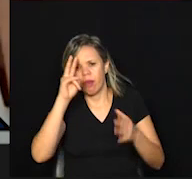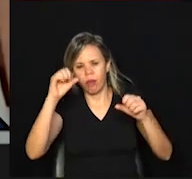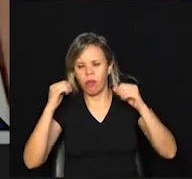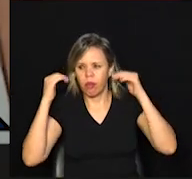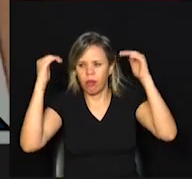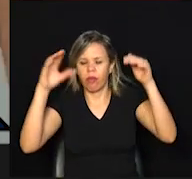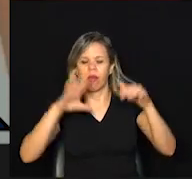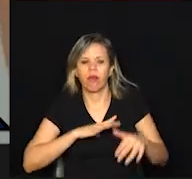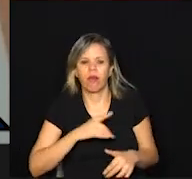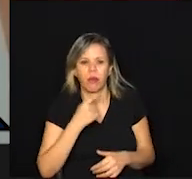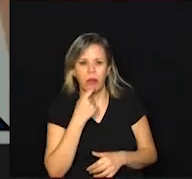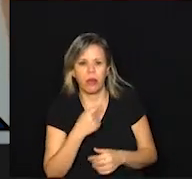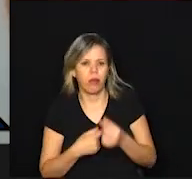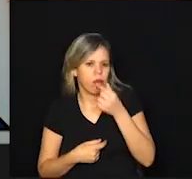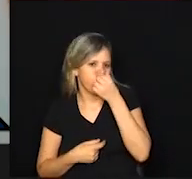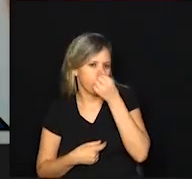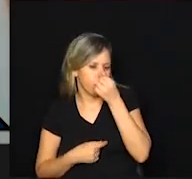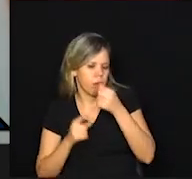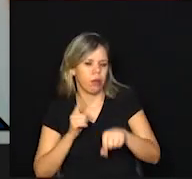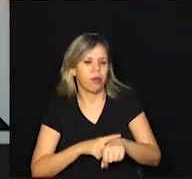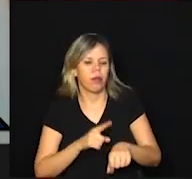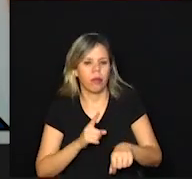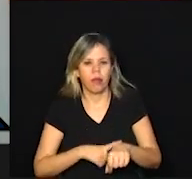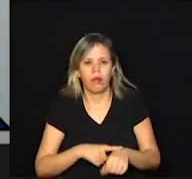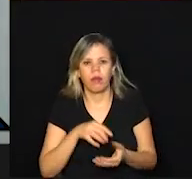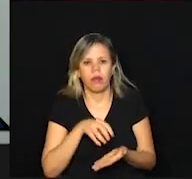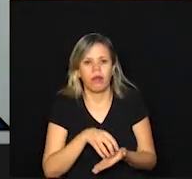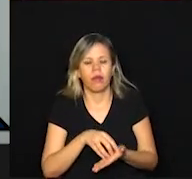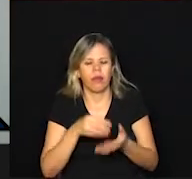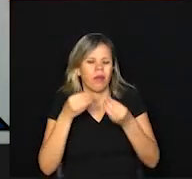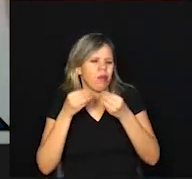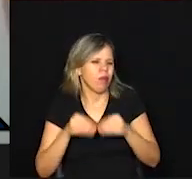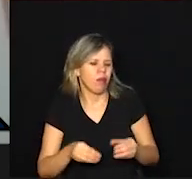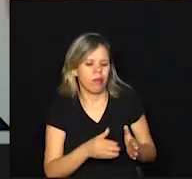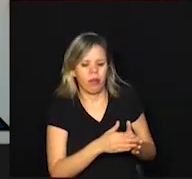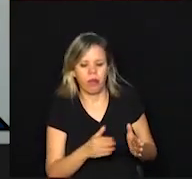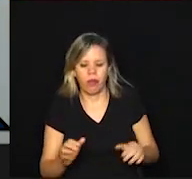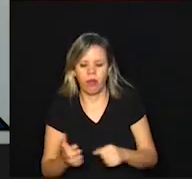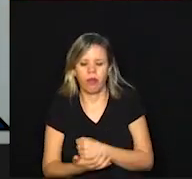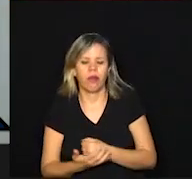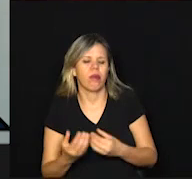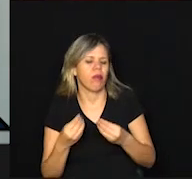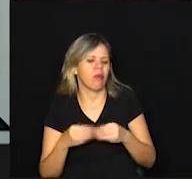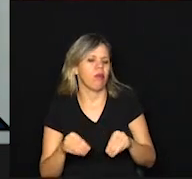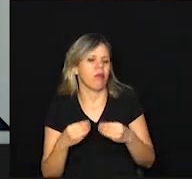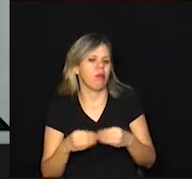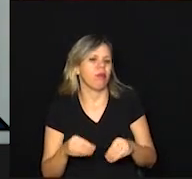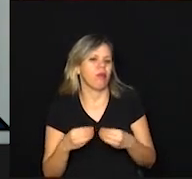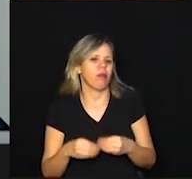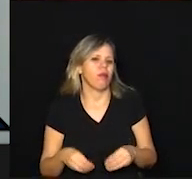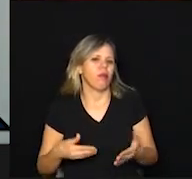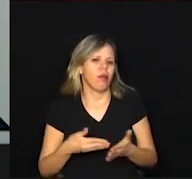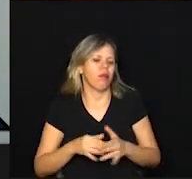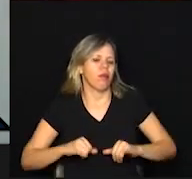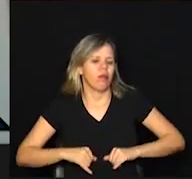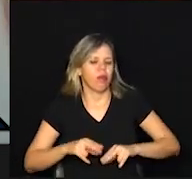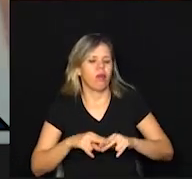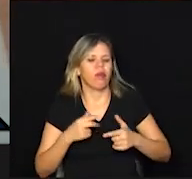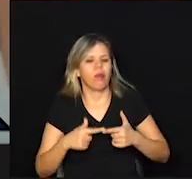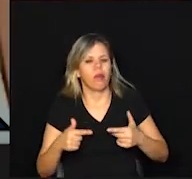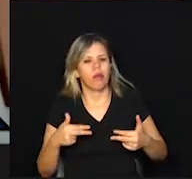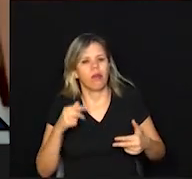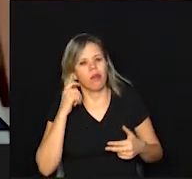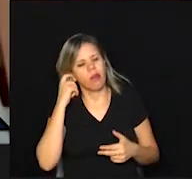potentes da cidade de Campinas em um momento em que setor foi prejudicado Foi penalizado por conta das necessidades